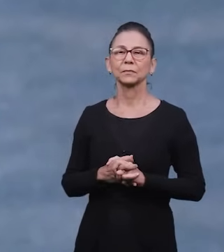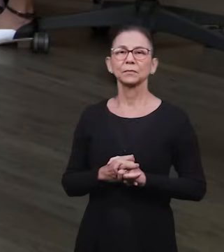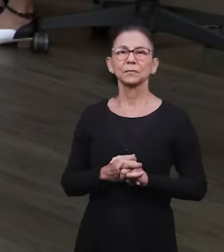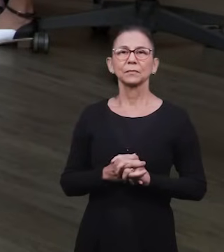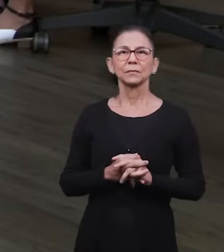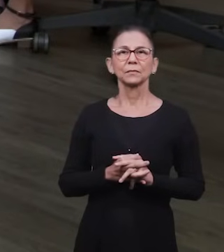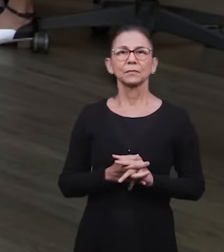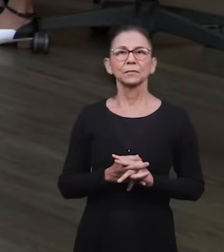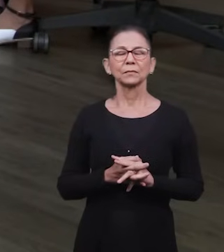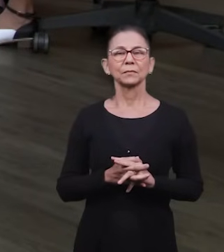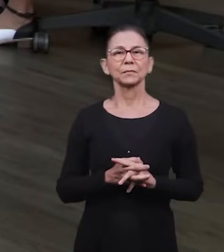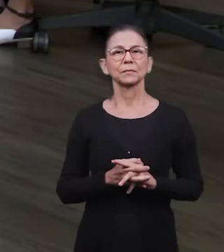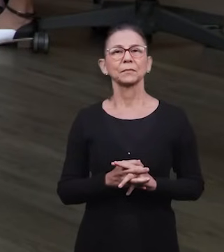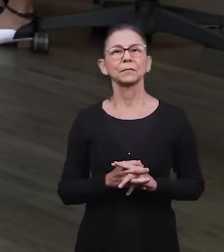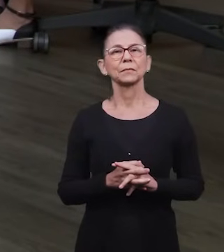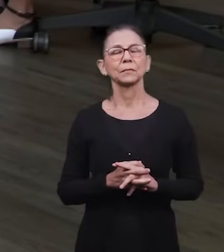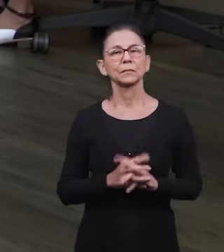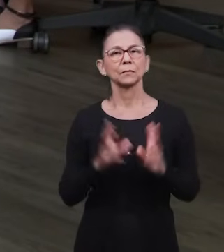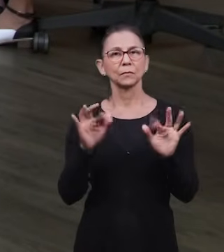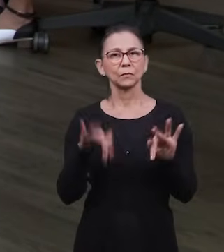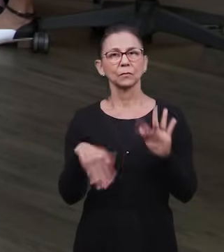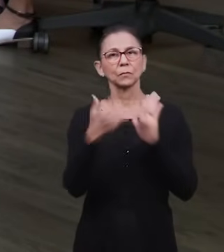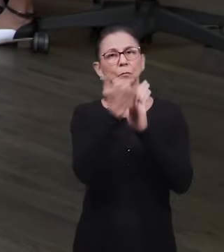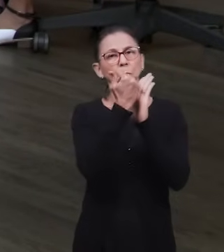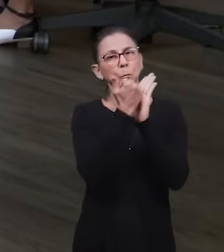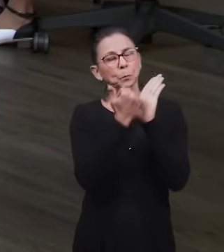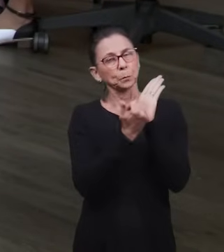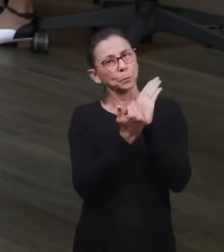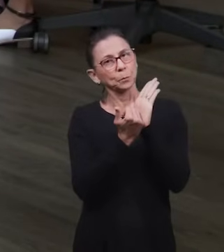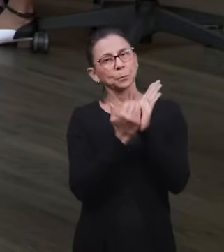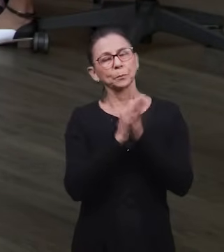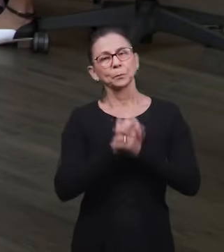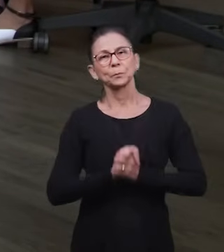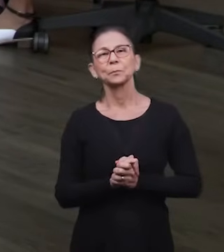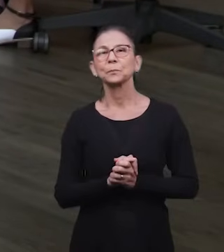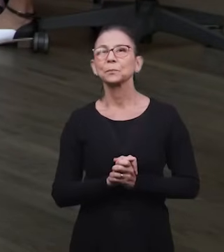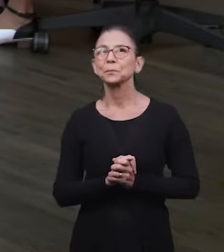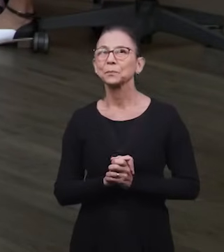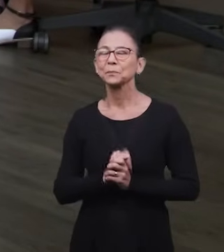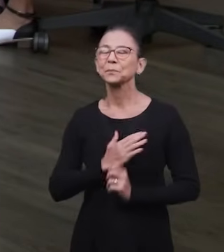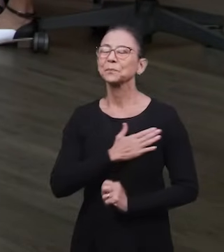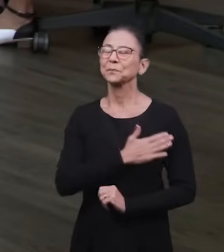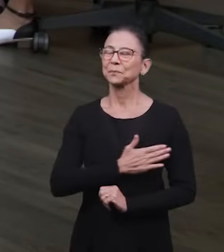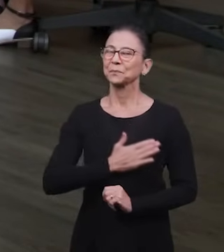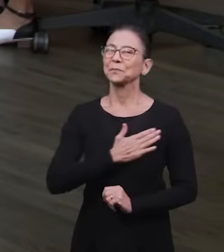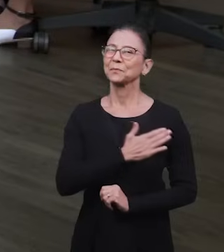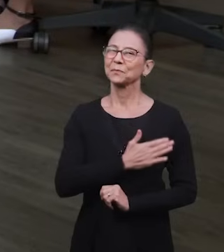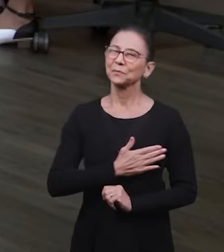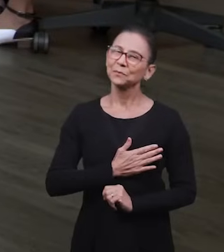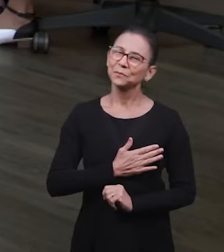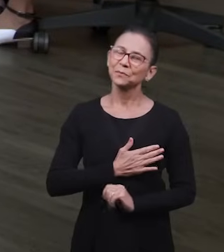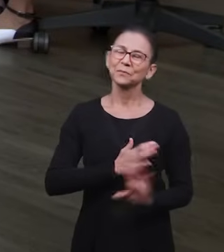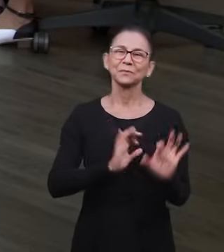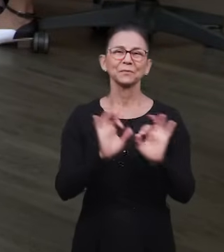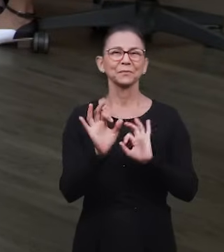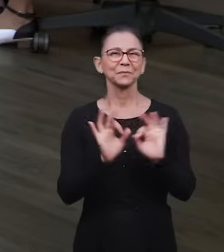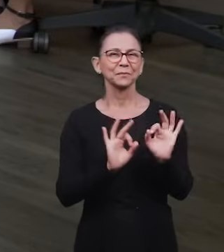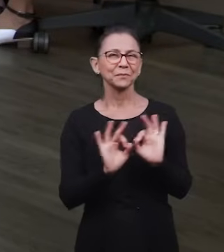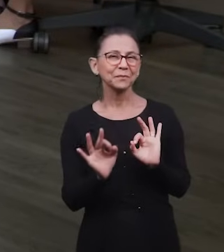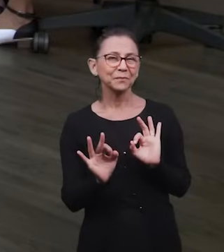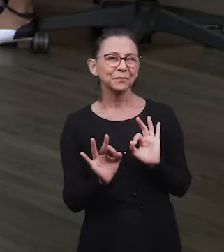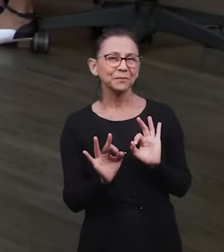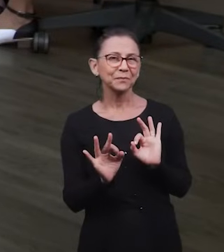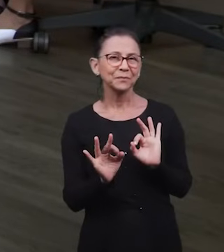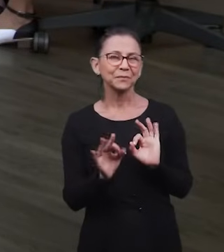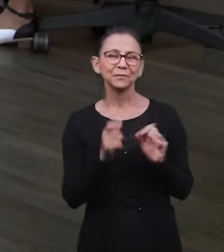bem. Bom, a gente está chegando ao final, então, de mais uma edição deste programa que é muito gostoso de ser feito,